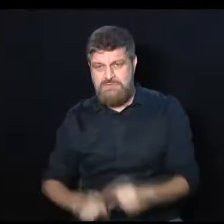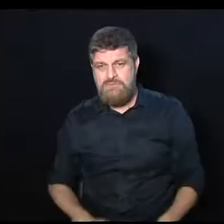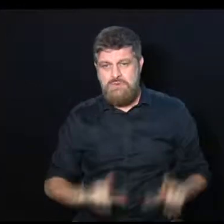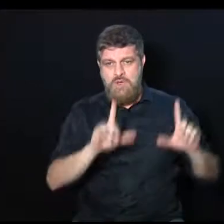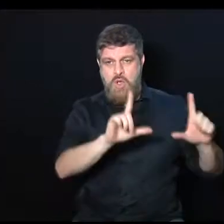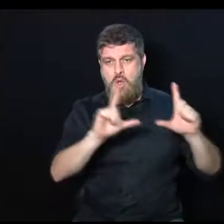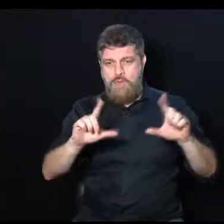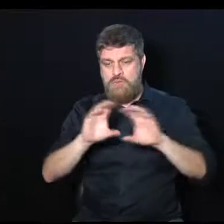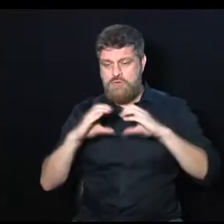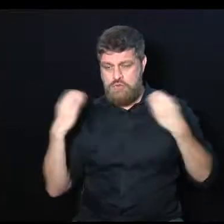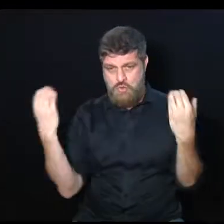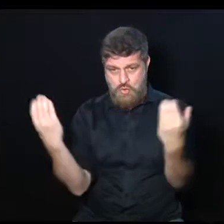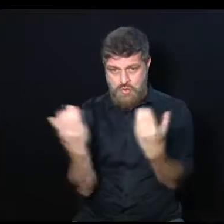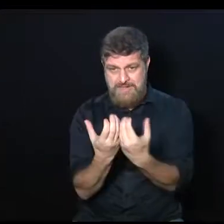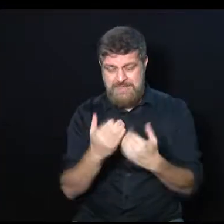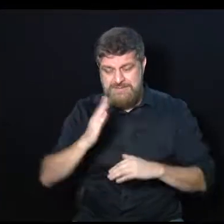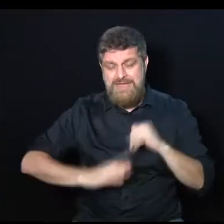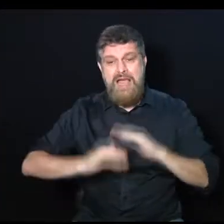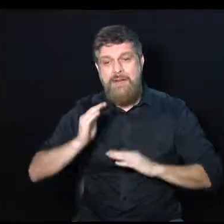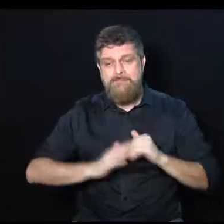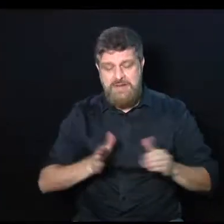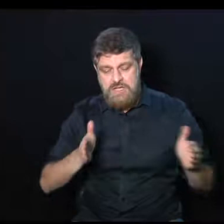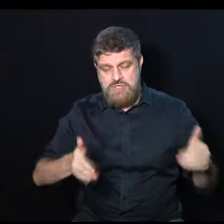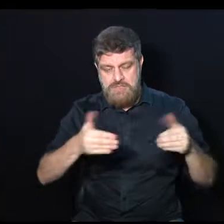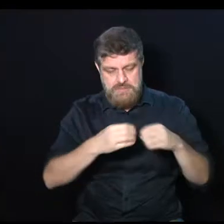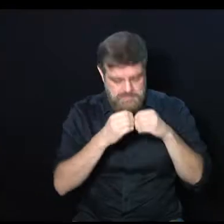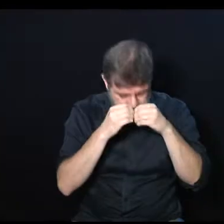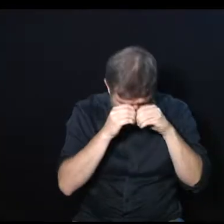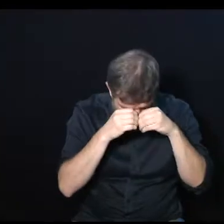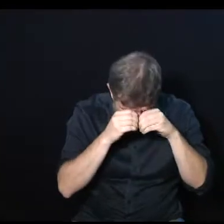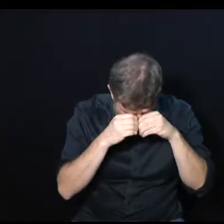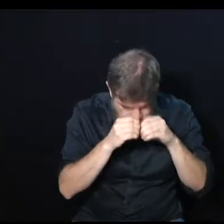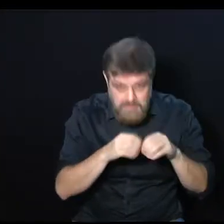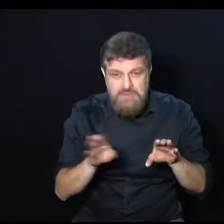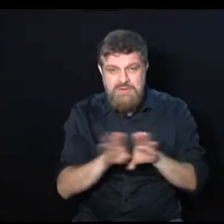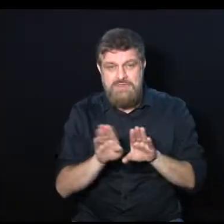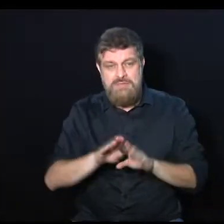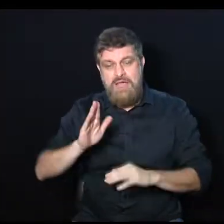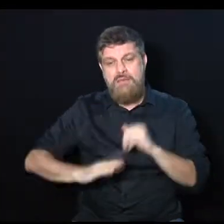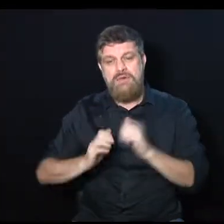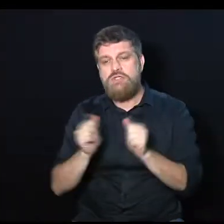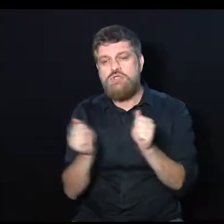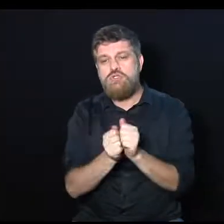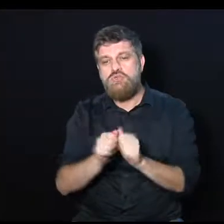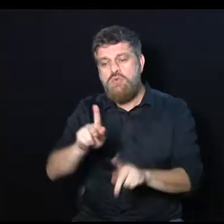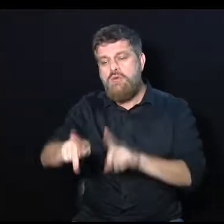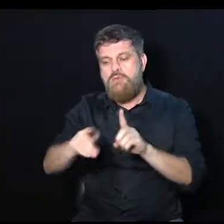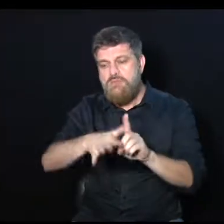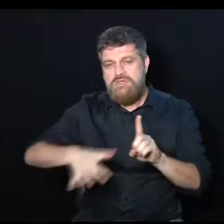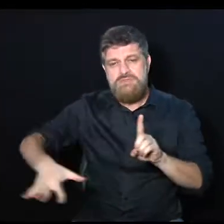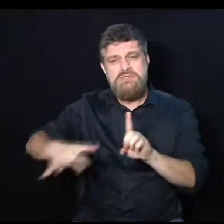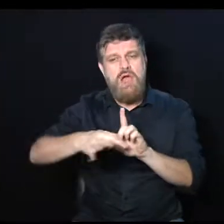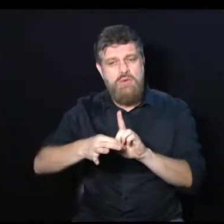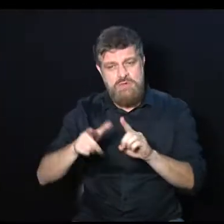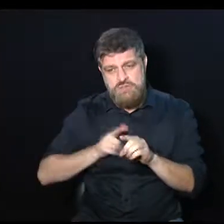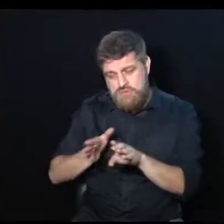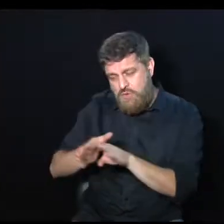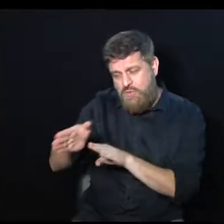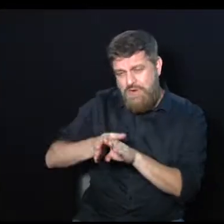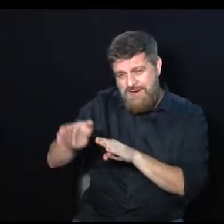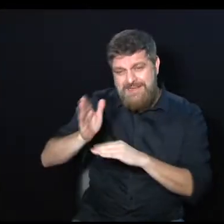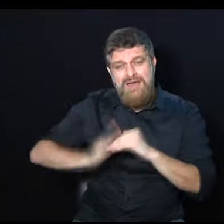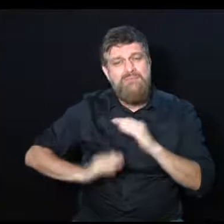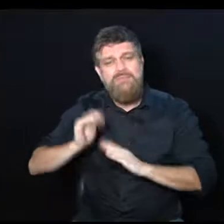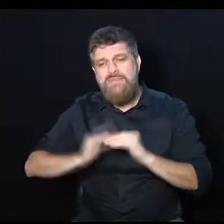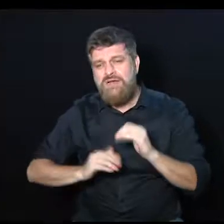e algumas atividades no laboratório. Ações diretas com a população. Tá? O que a gente faz? Então, orientação de condutas